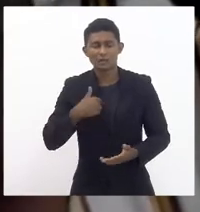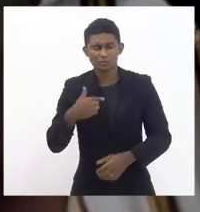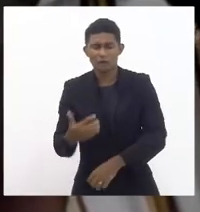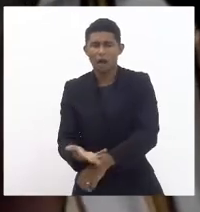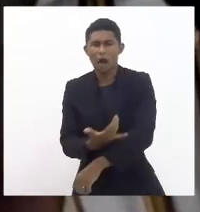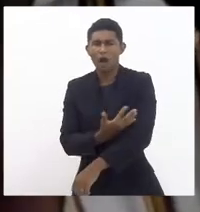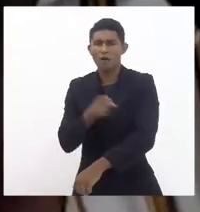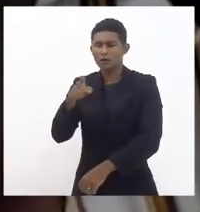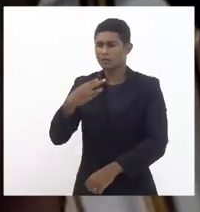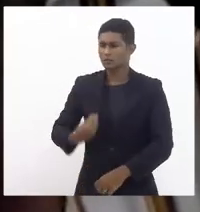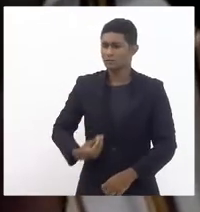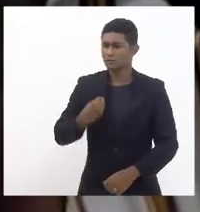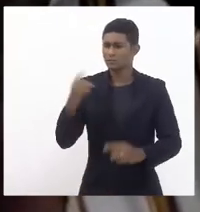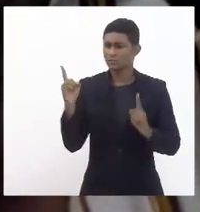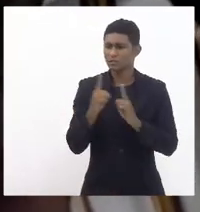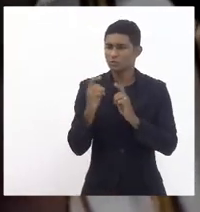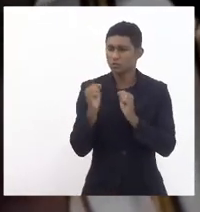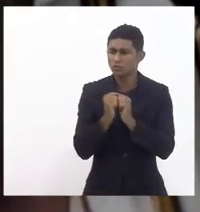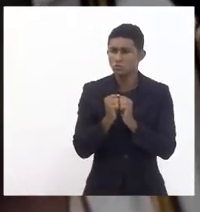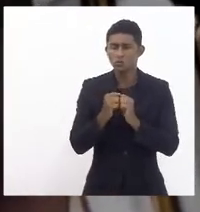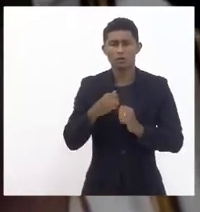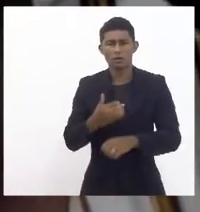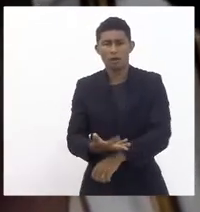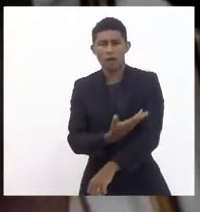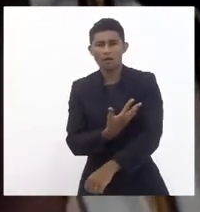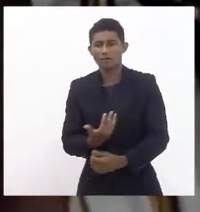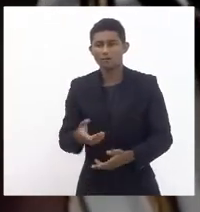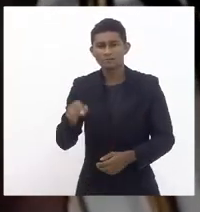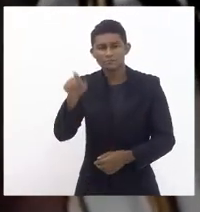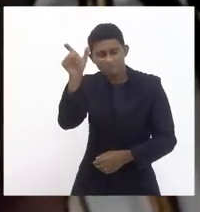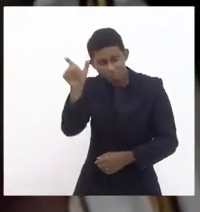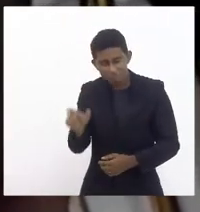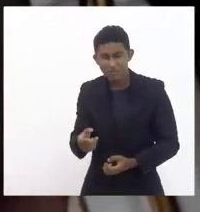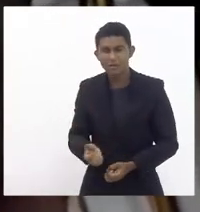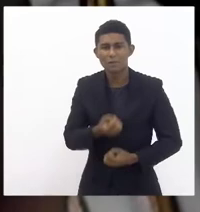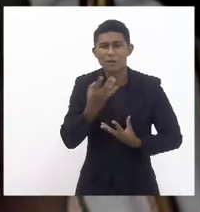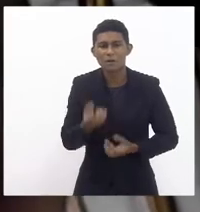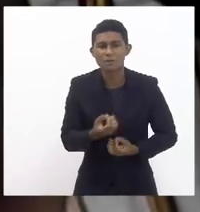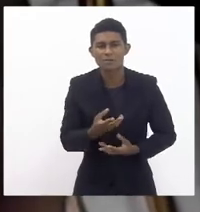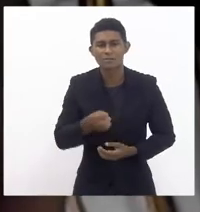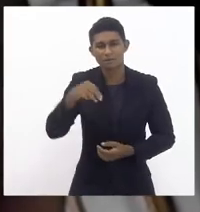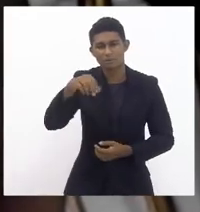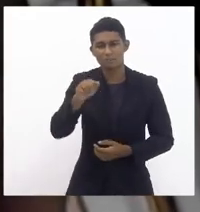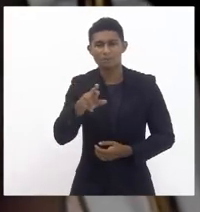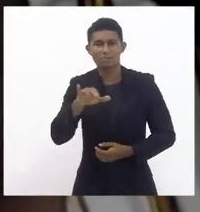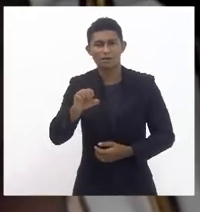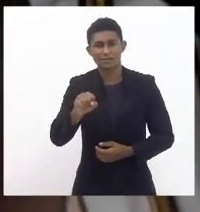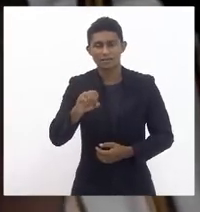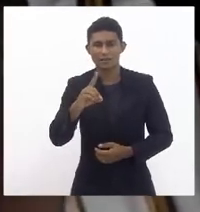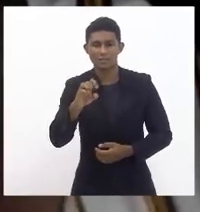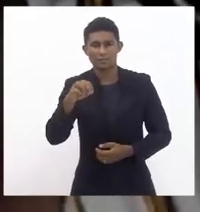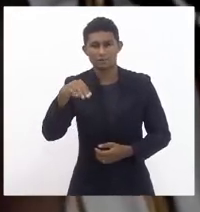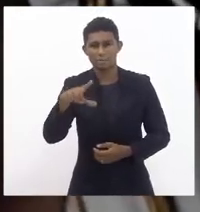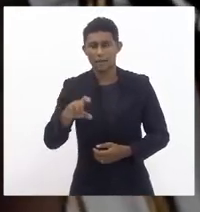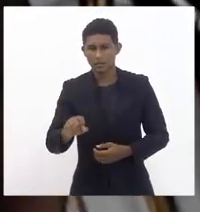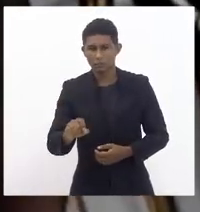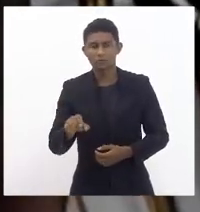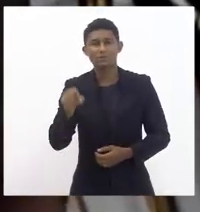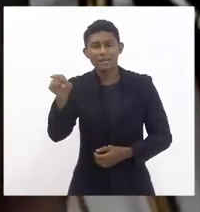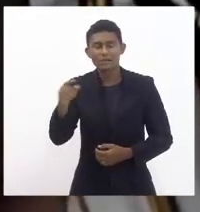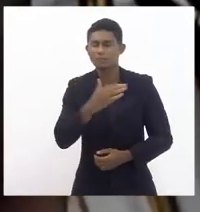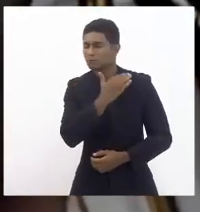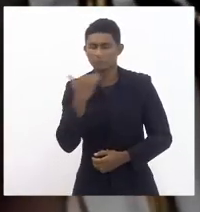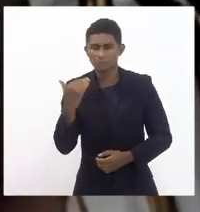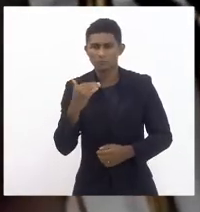da sua presença junto a mim o poeta eo Rio Andirá Marisa de Mello crochê o poeta dos rios não